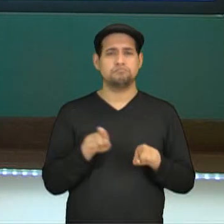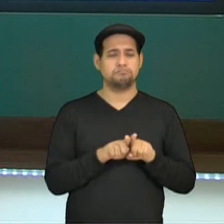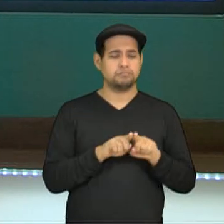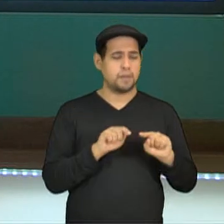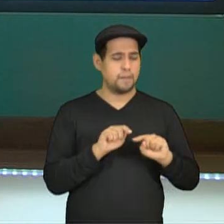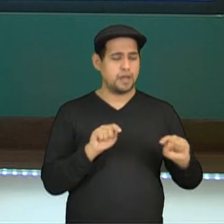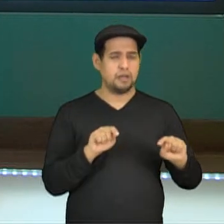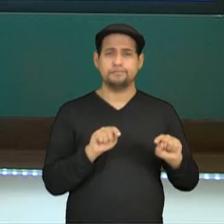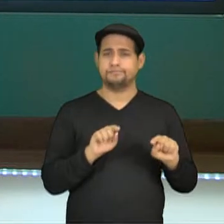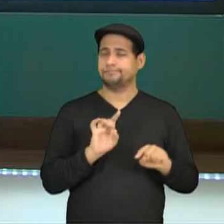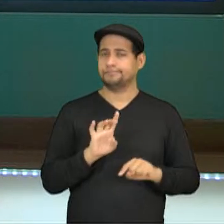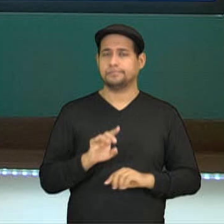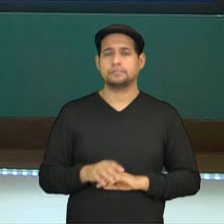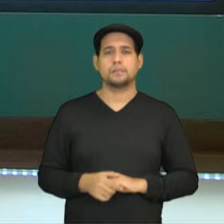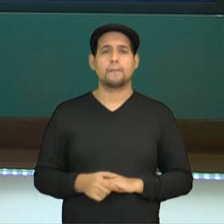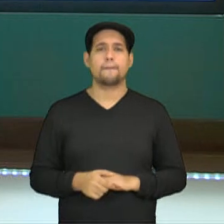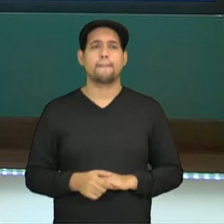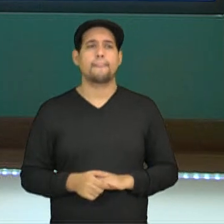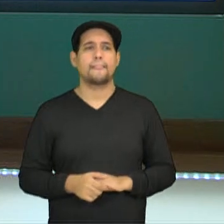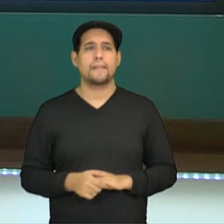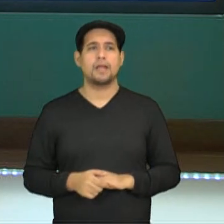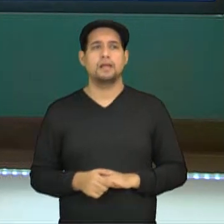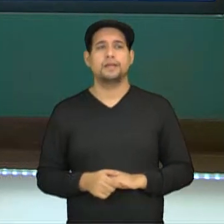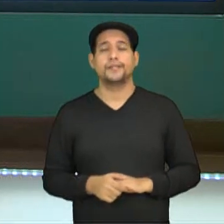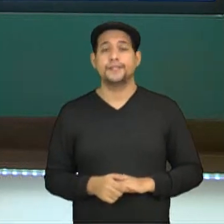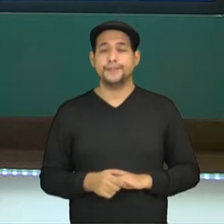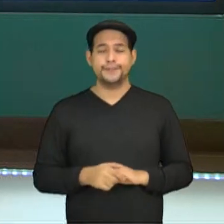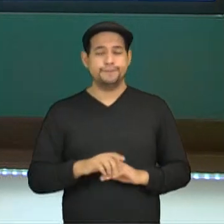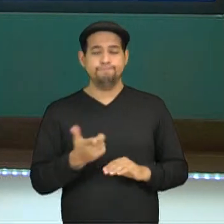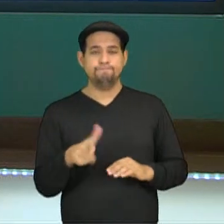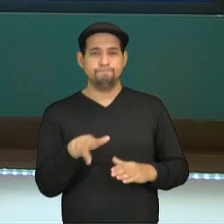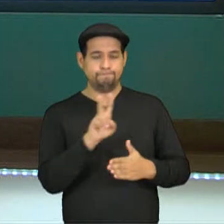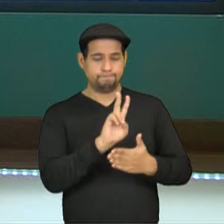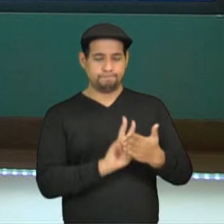e travessão. Continuando a leitura.